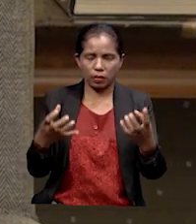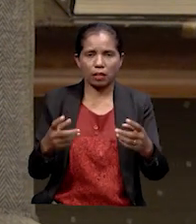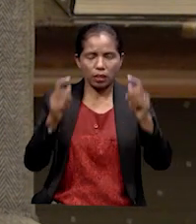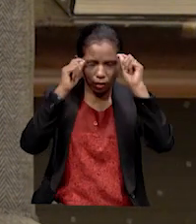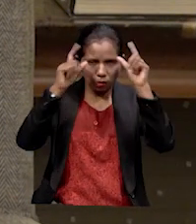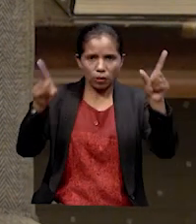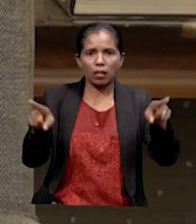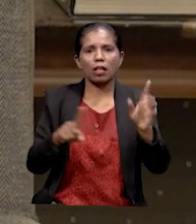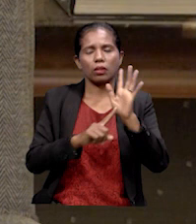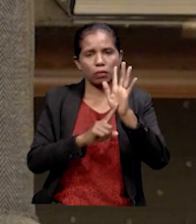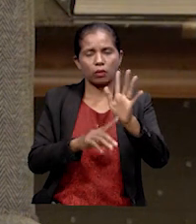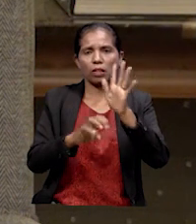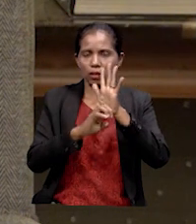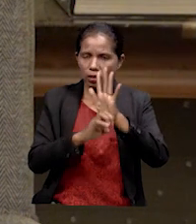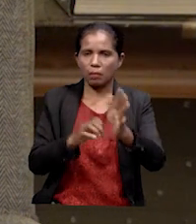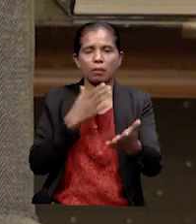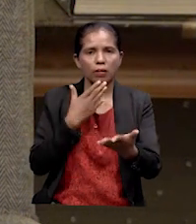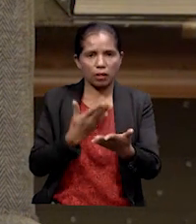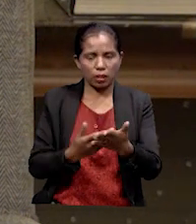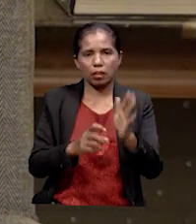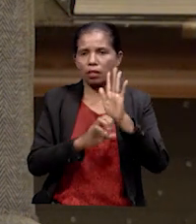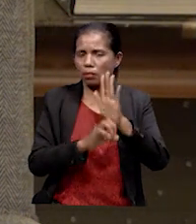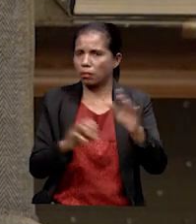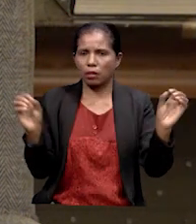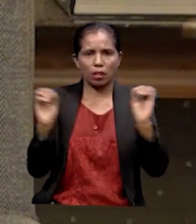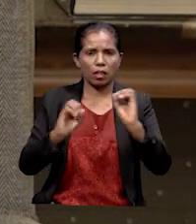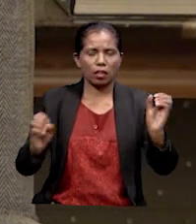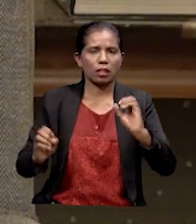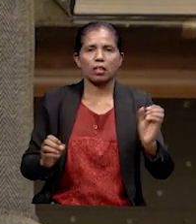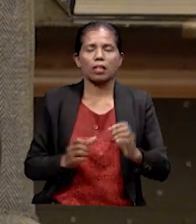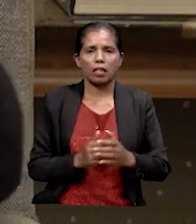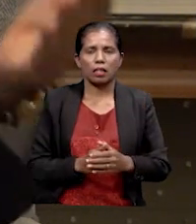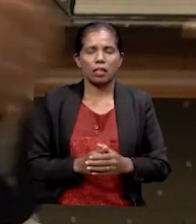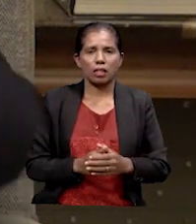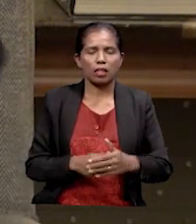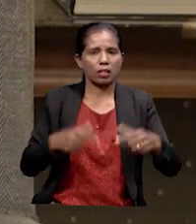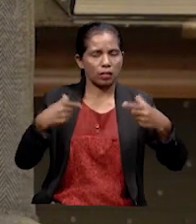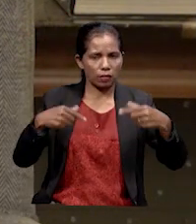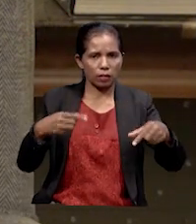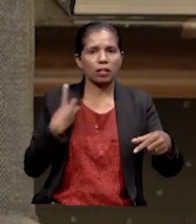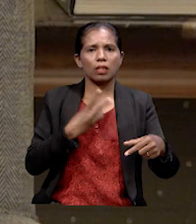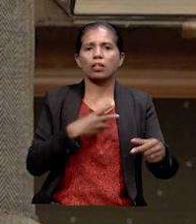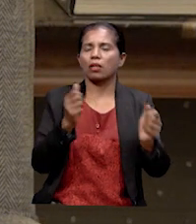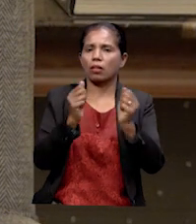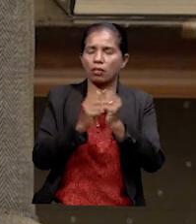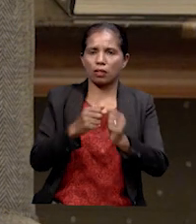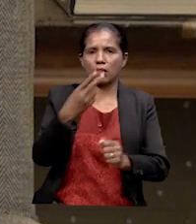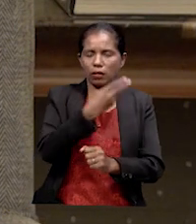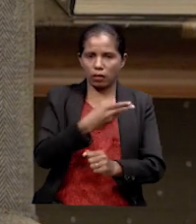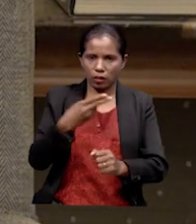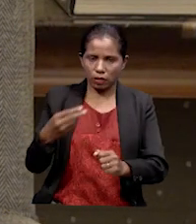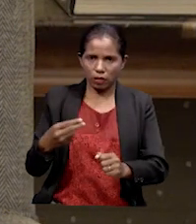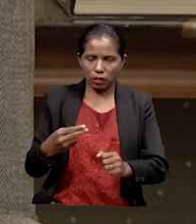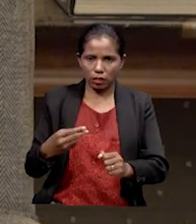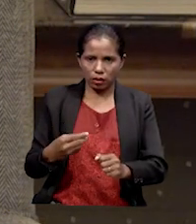ainda. Exemplo que lei o ódio entre Ita e Indonésia. Simo